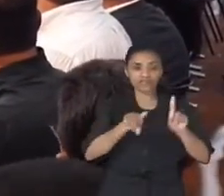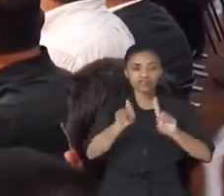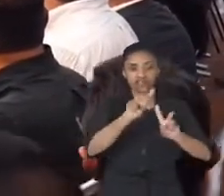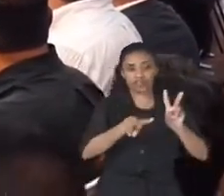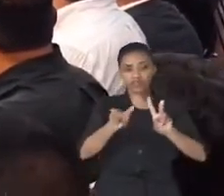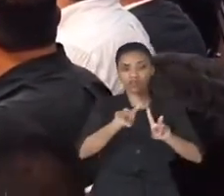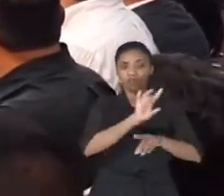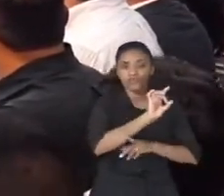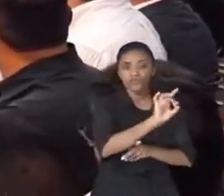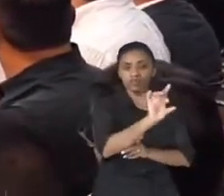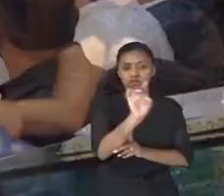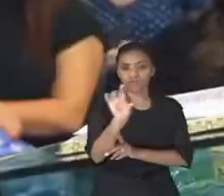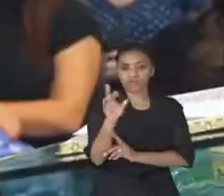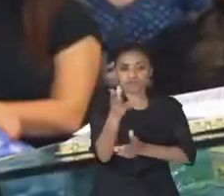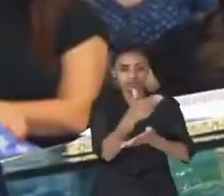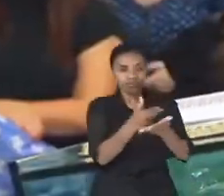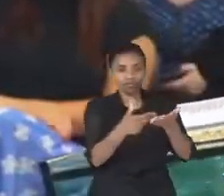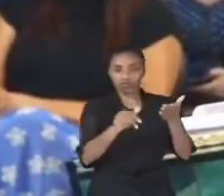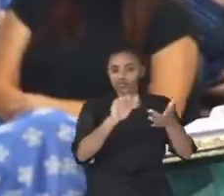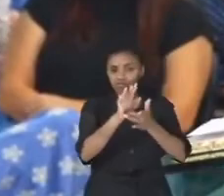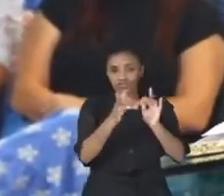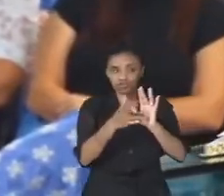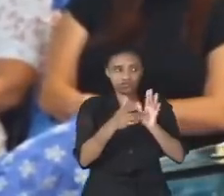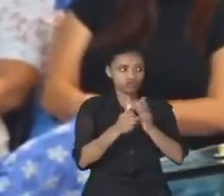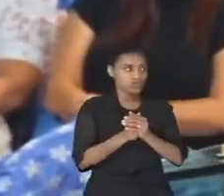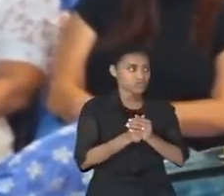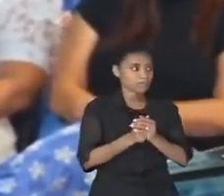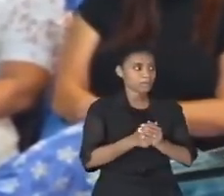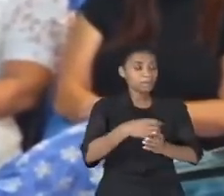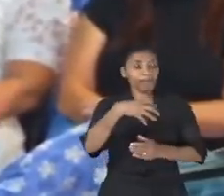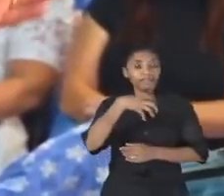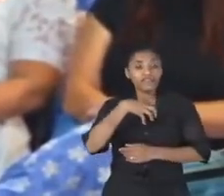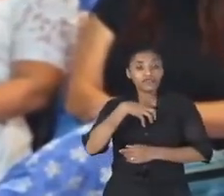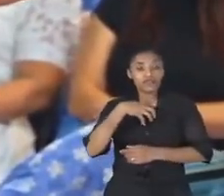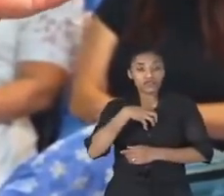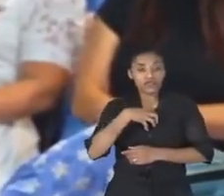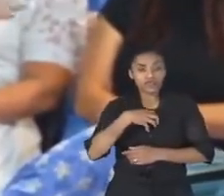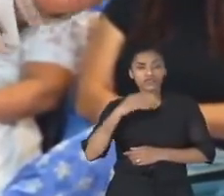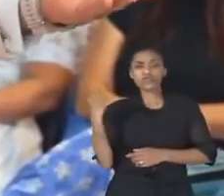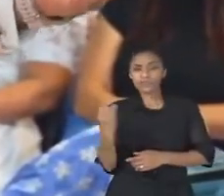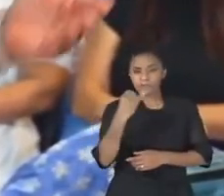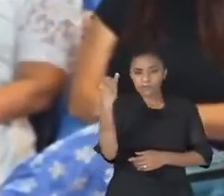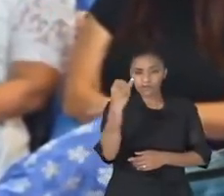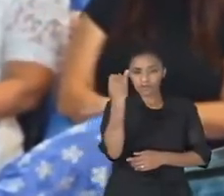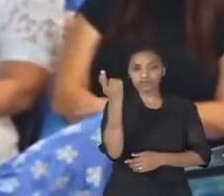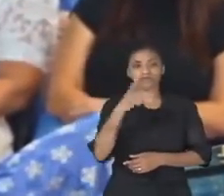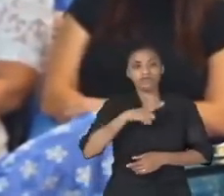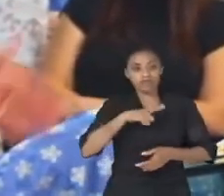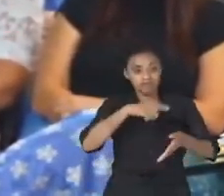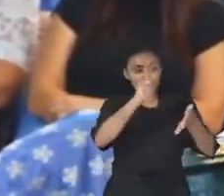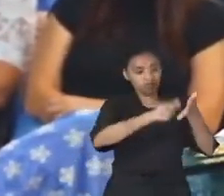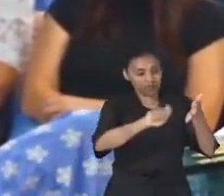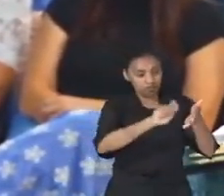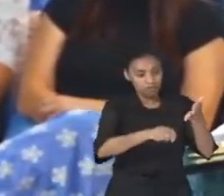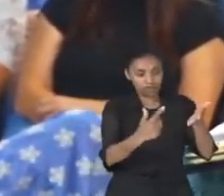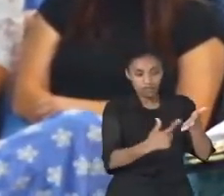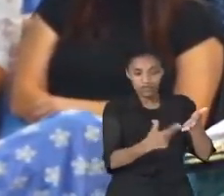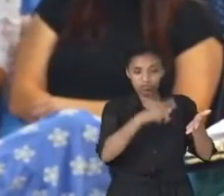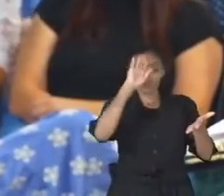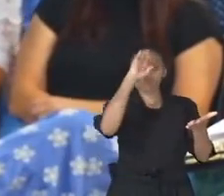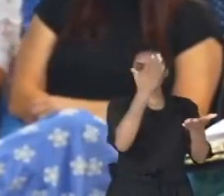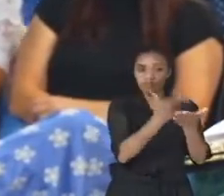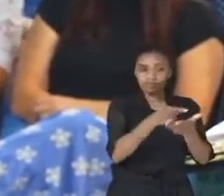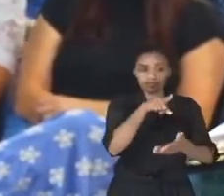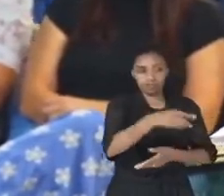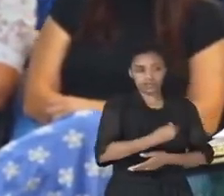E cada um desenhou Jesus para nós de um jeito. O que importa é que temos essas escrituras e nós acreditamos que elas são